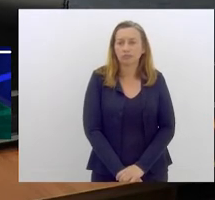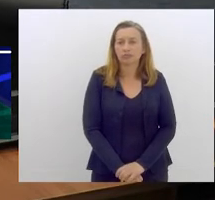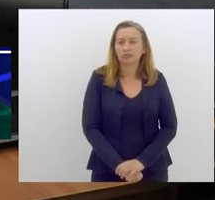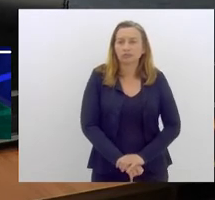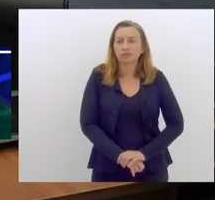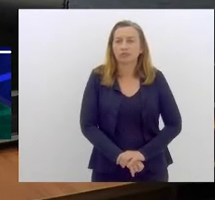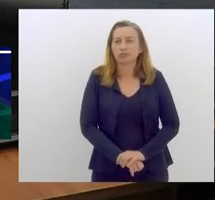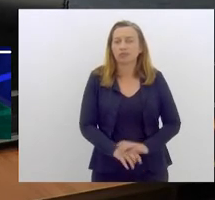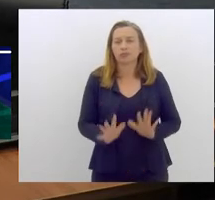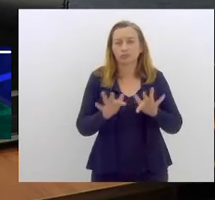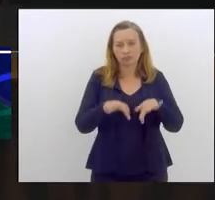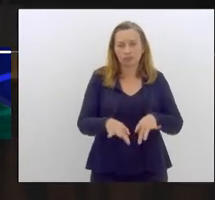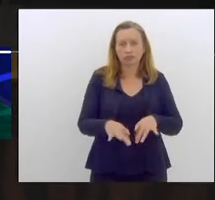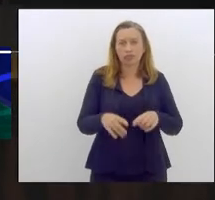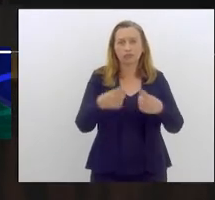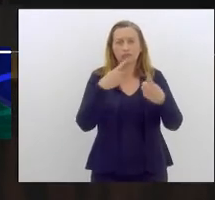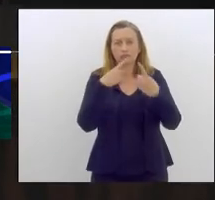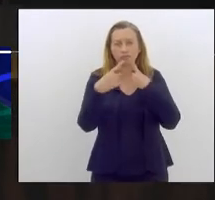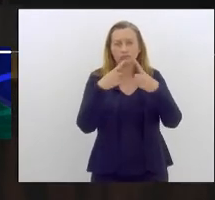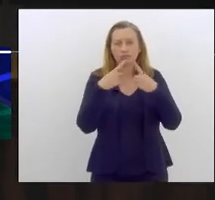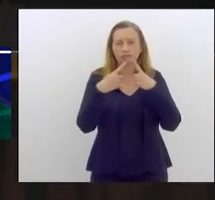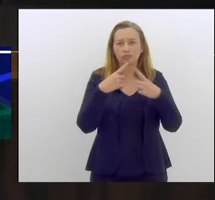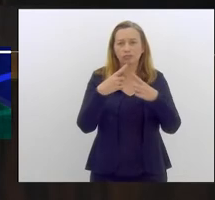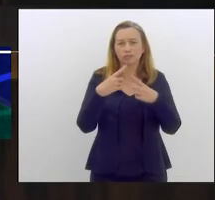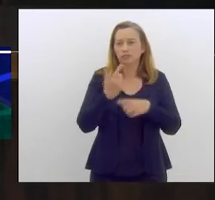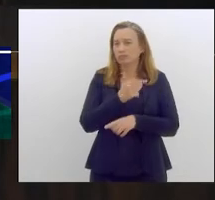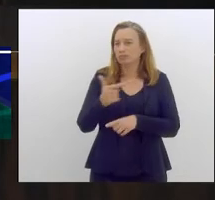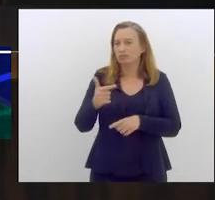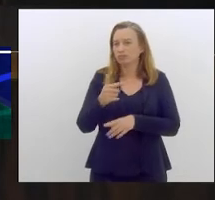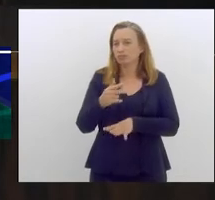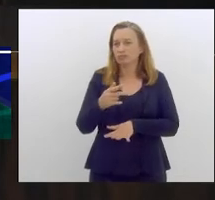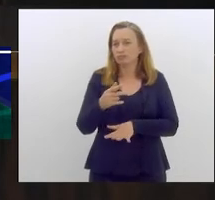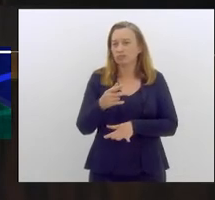Encerrado a discussão, não havendo mais oradores